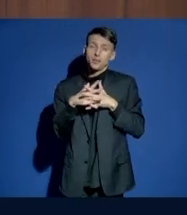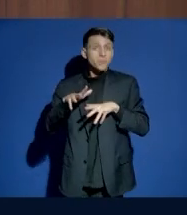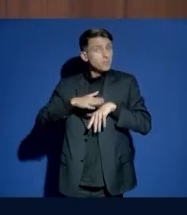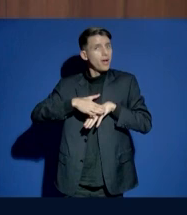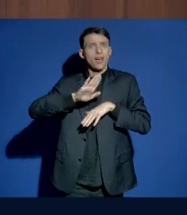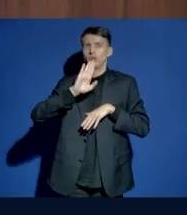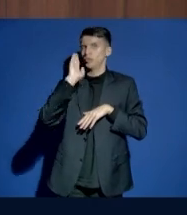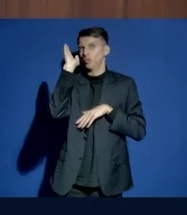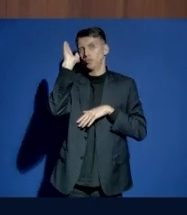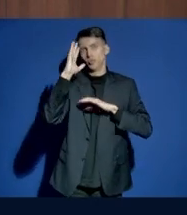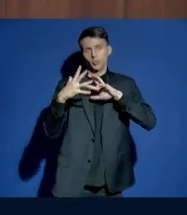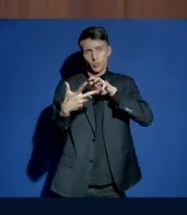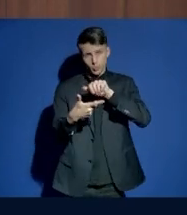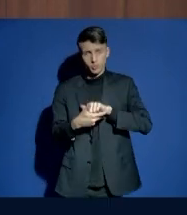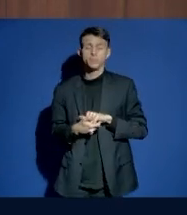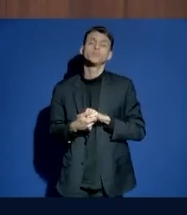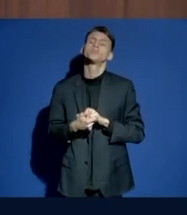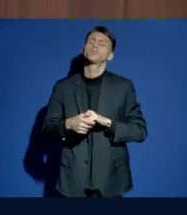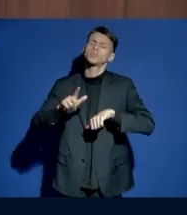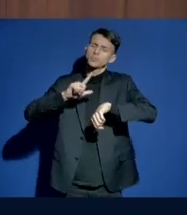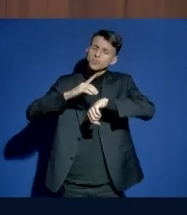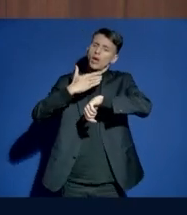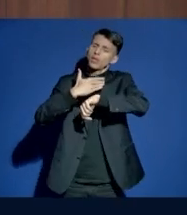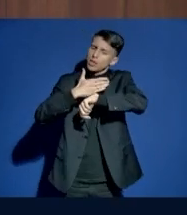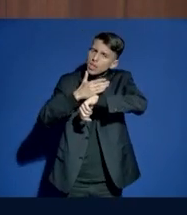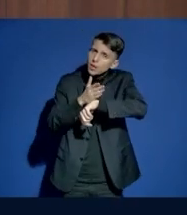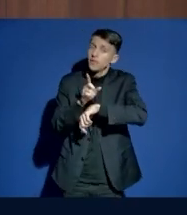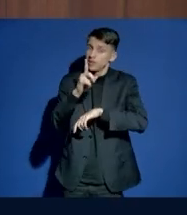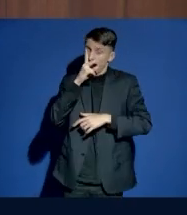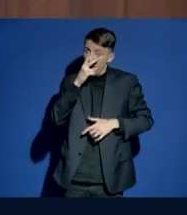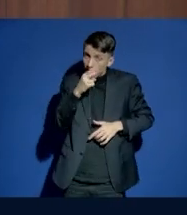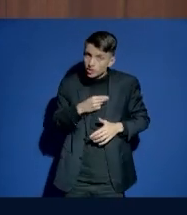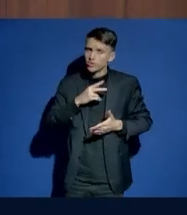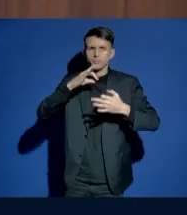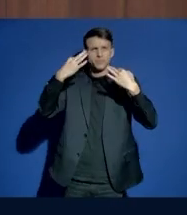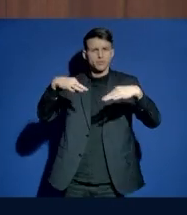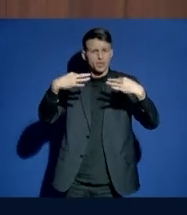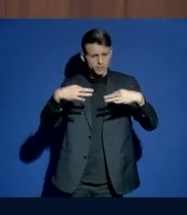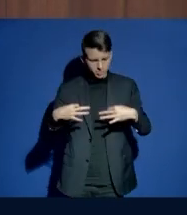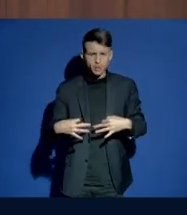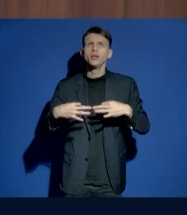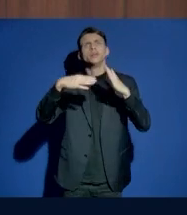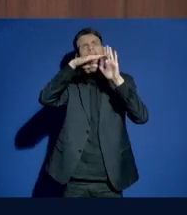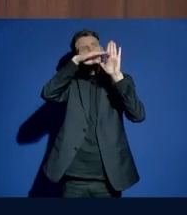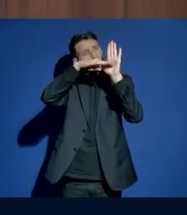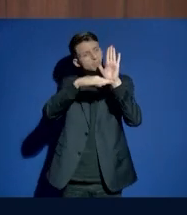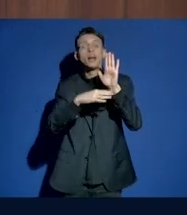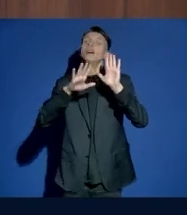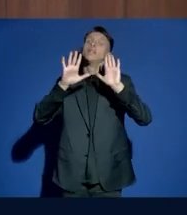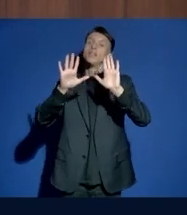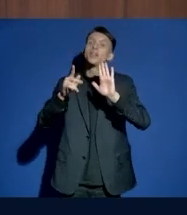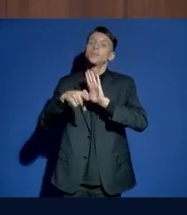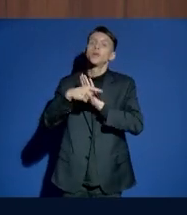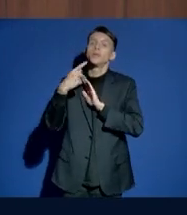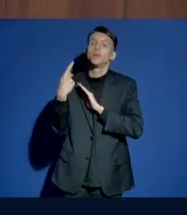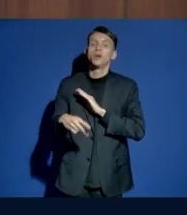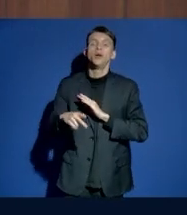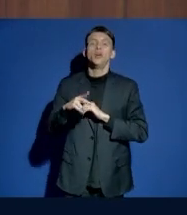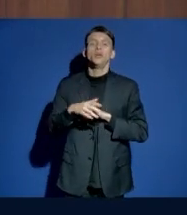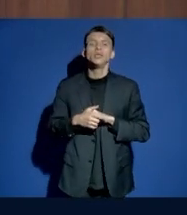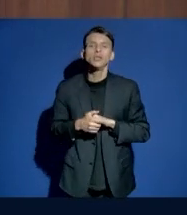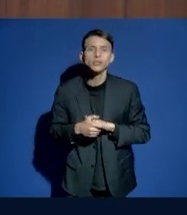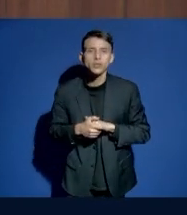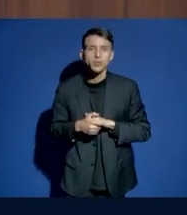exigente que tem no mundo e a cada hora que você acha que você cumpriu tudo e tá muito bem a união europeia vem e induz